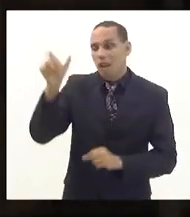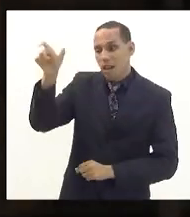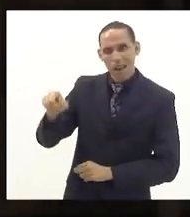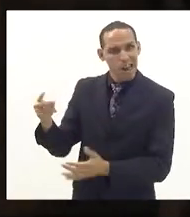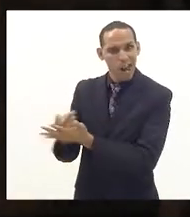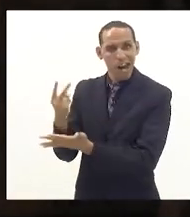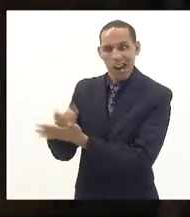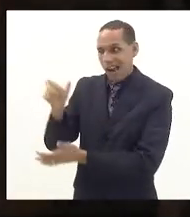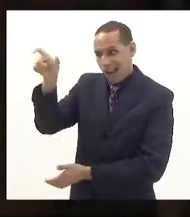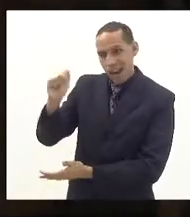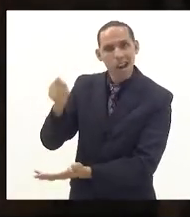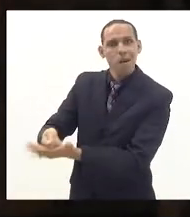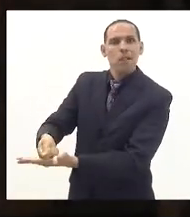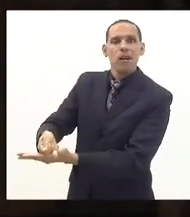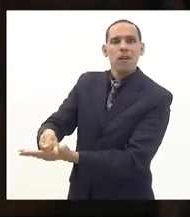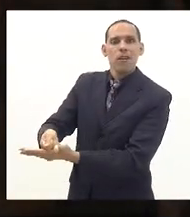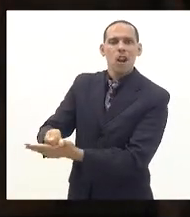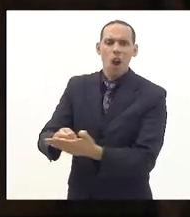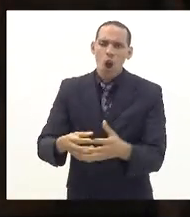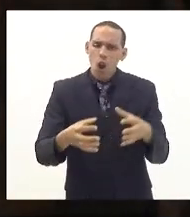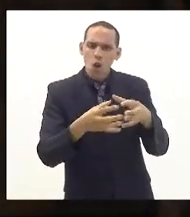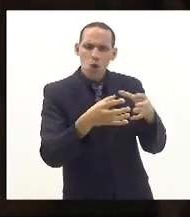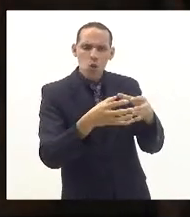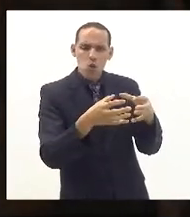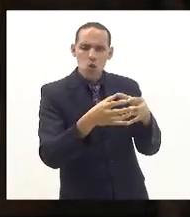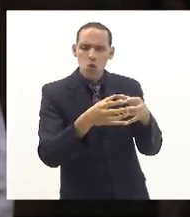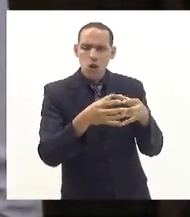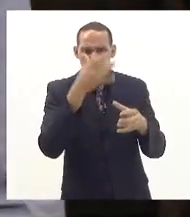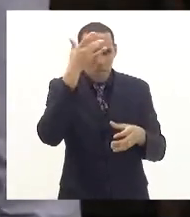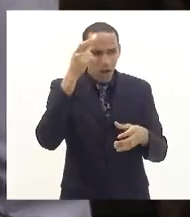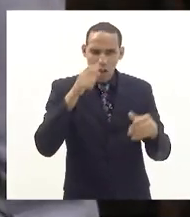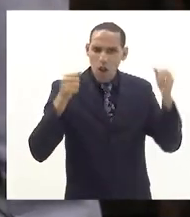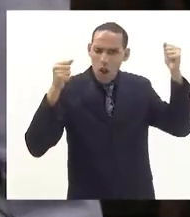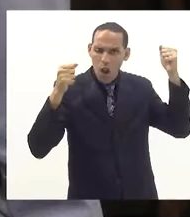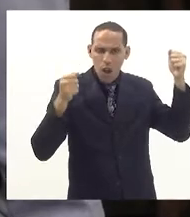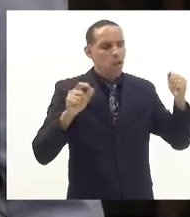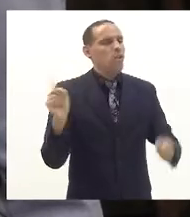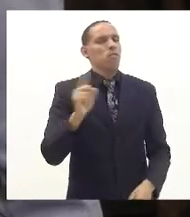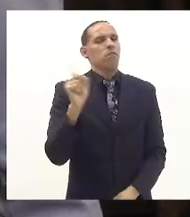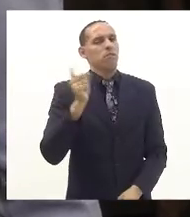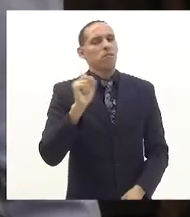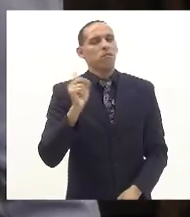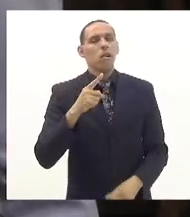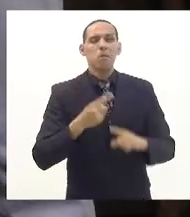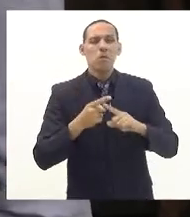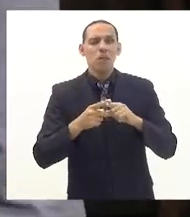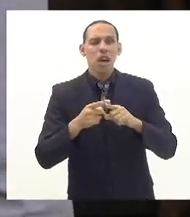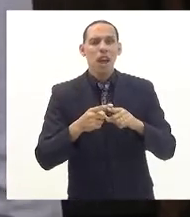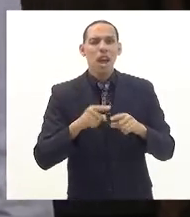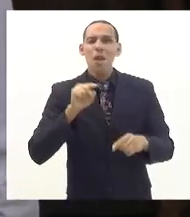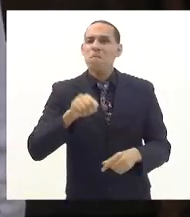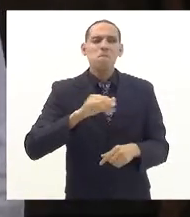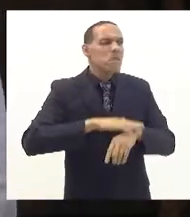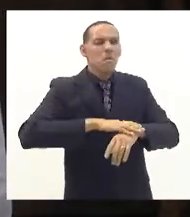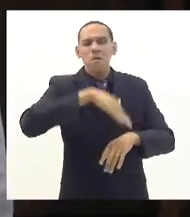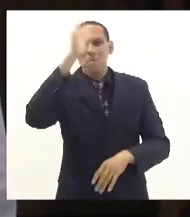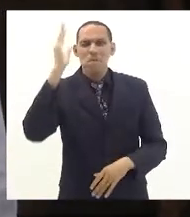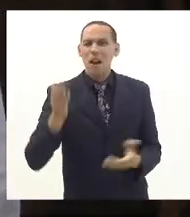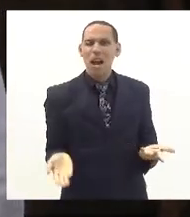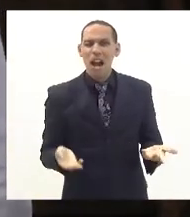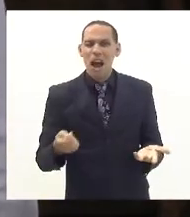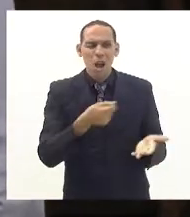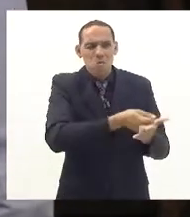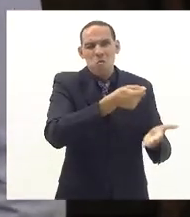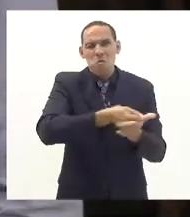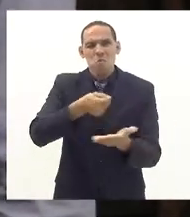pelo seu erro, não o clube, o torcedor. Porque aí você está penalizando milhares de pessoas que condenam.